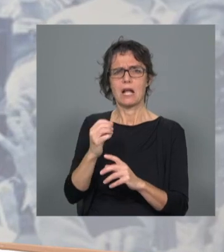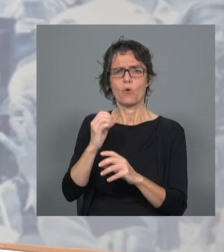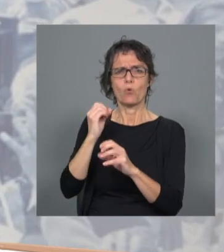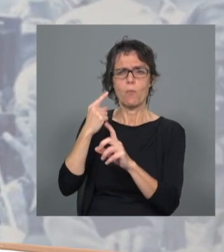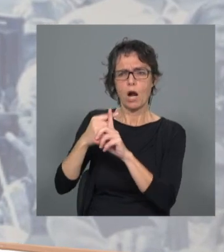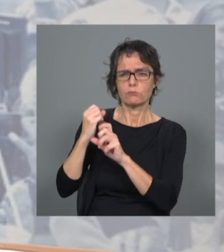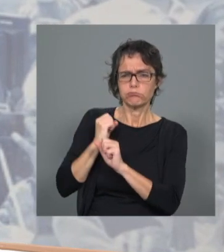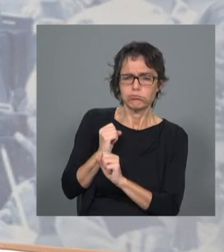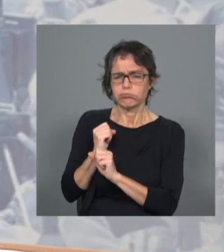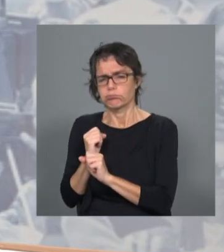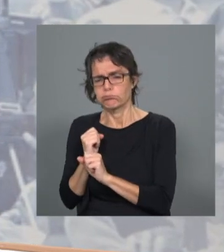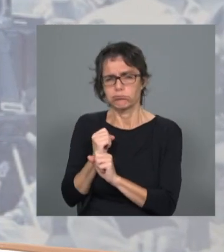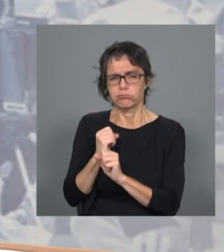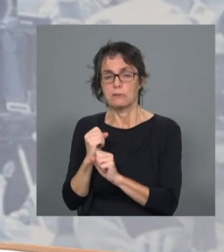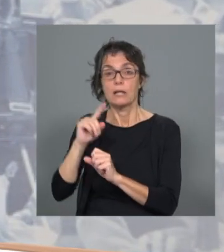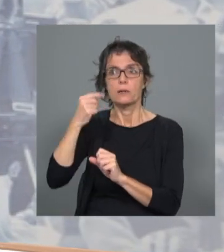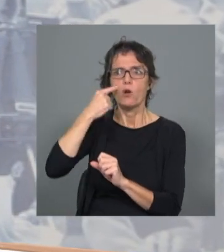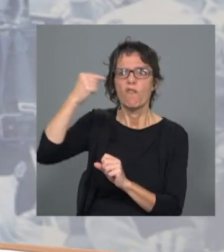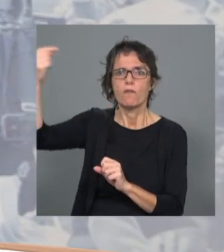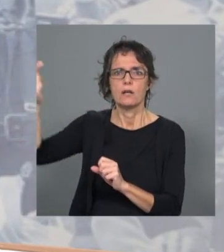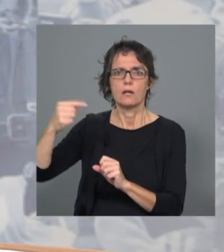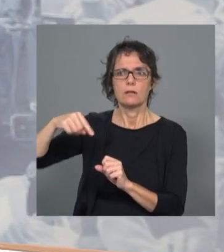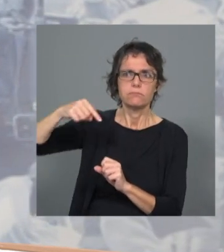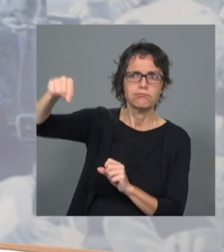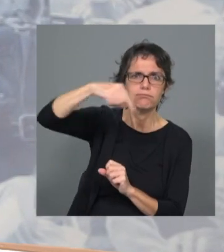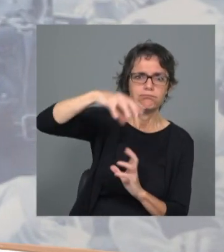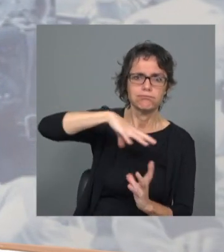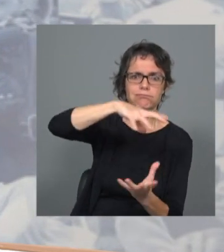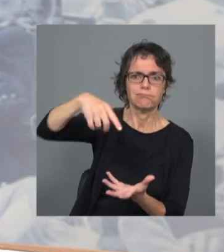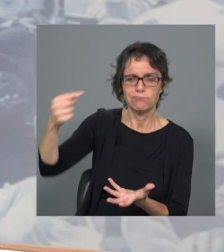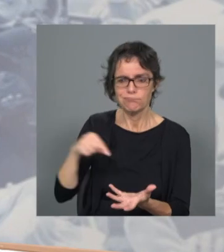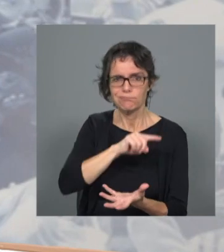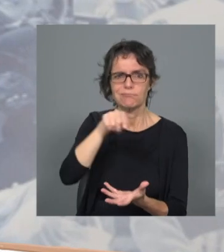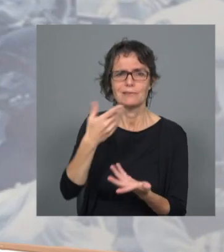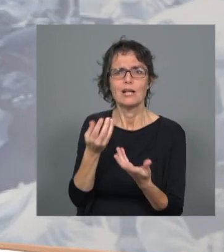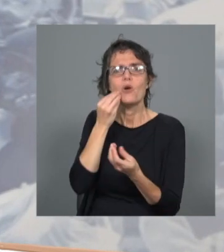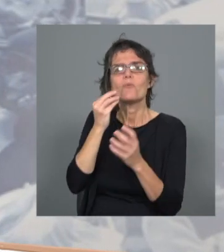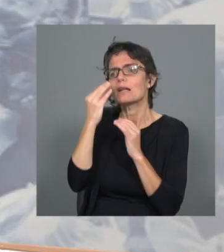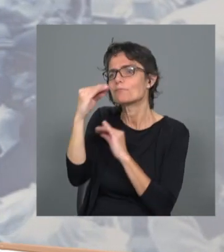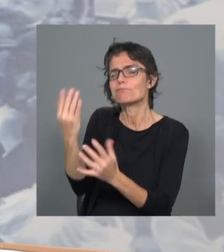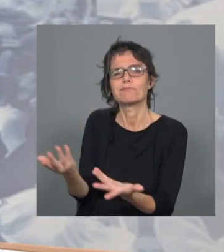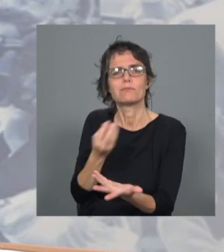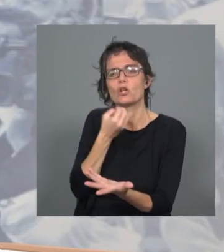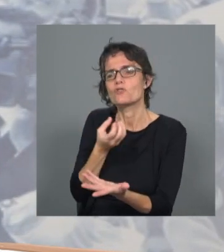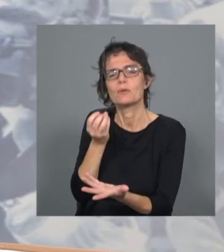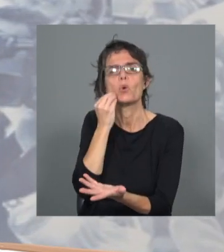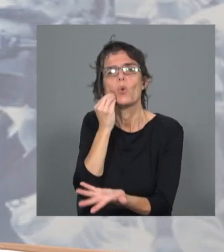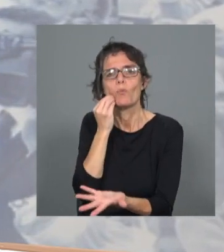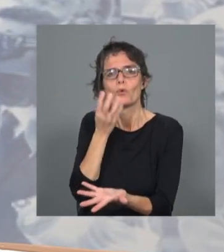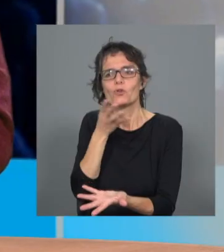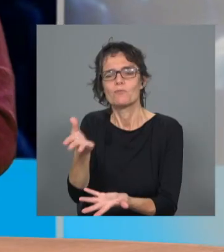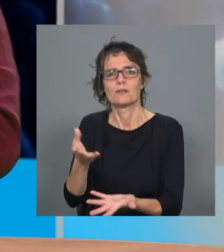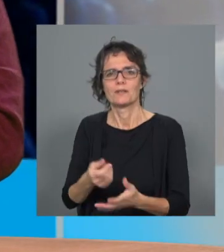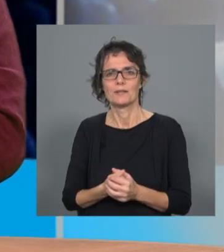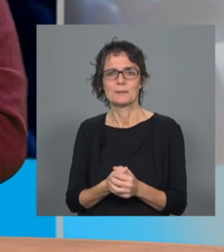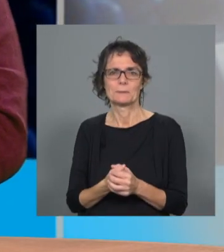inteiro, a força destes símbolos. É preciso também fazer aqui um trabalho de pedagogia, de catequese junto a estas novas gerações. Aquilo que